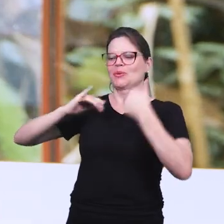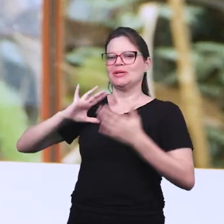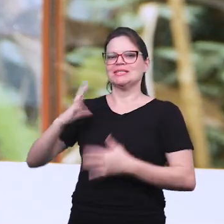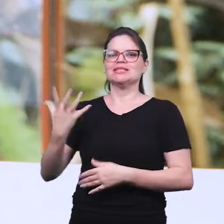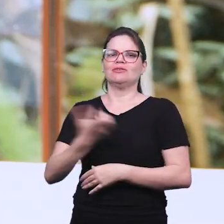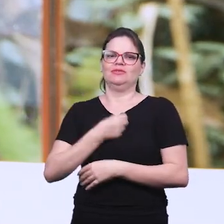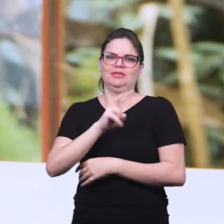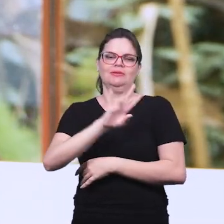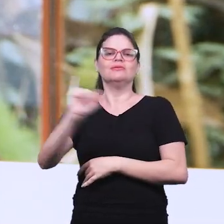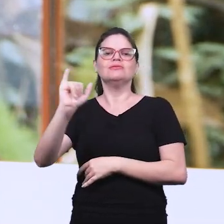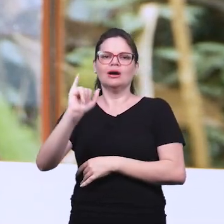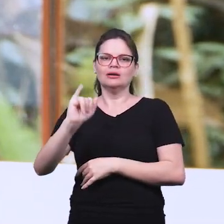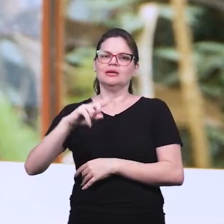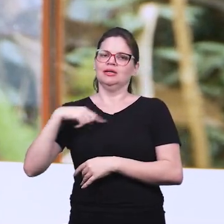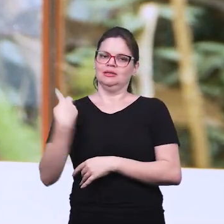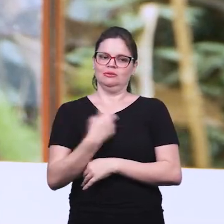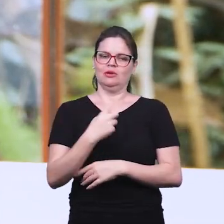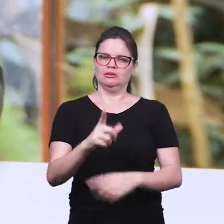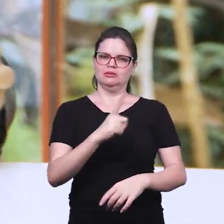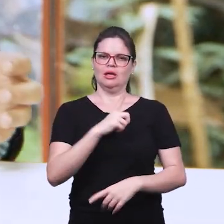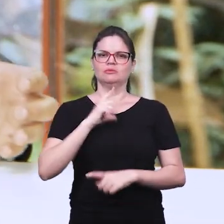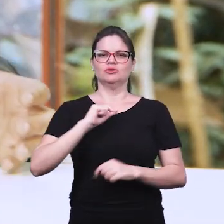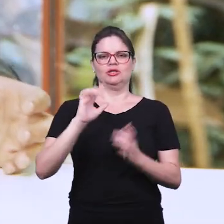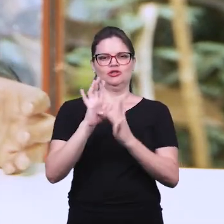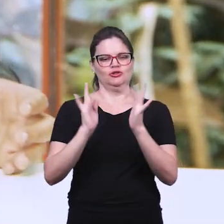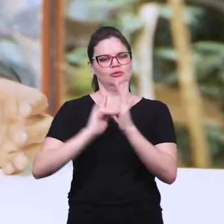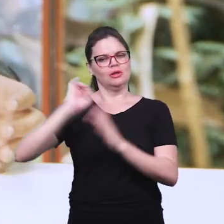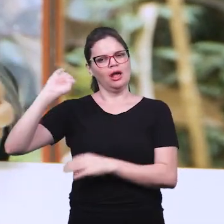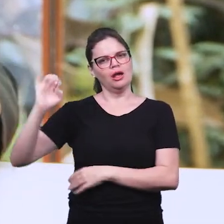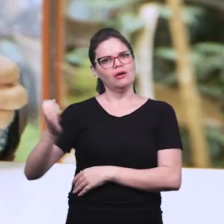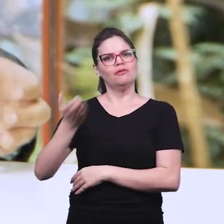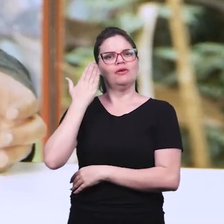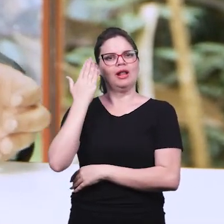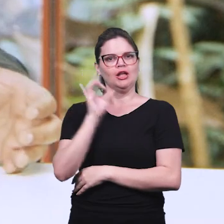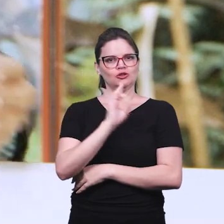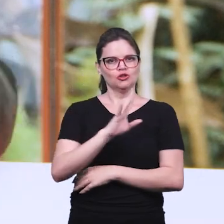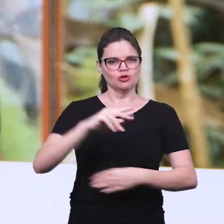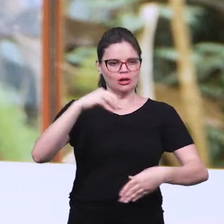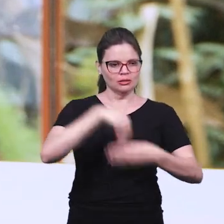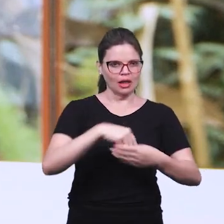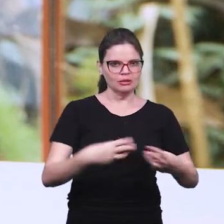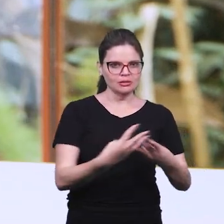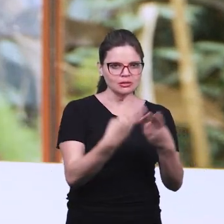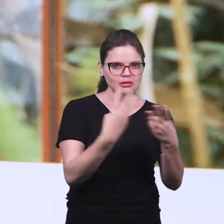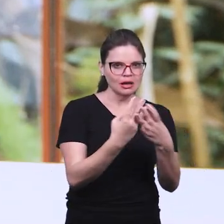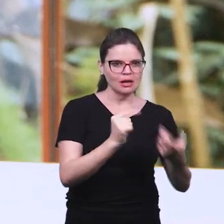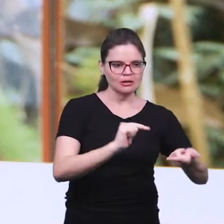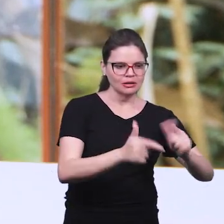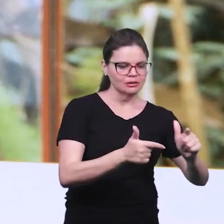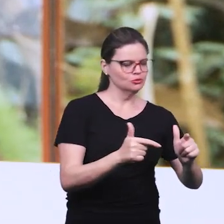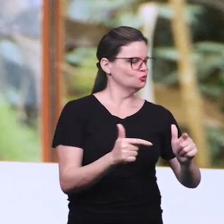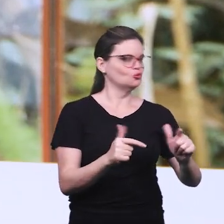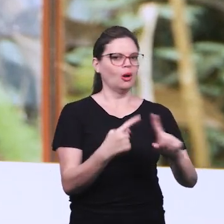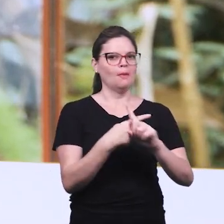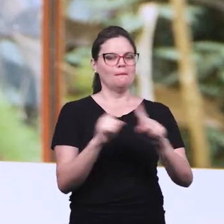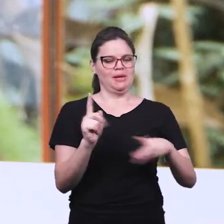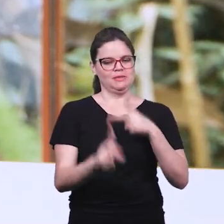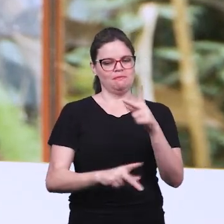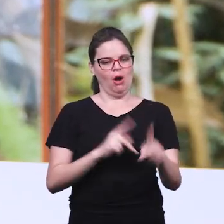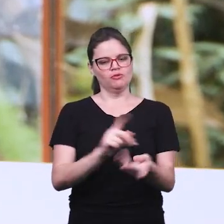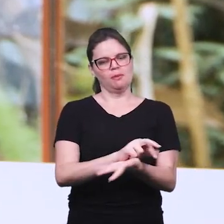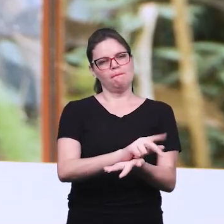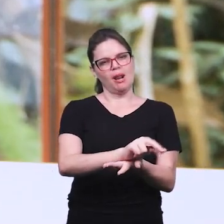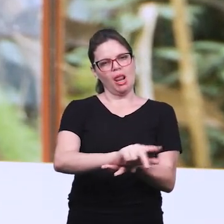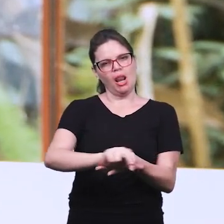sobre um povo, uma igreja, agora não mais constituída apenas por israelitas, por judeus, mas povos de todas as